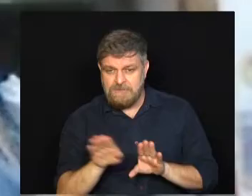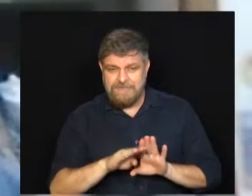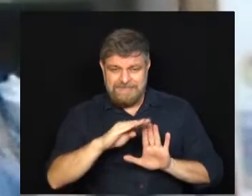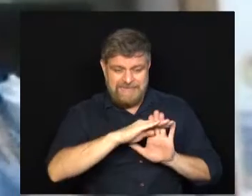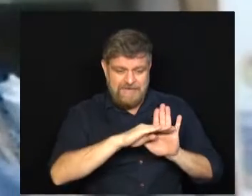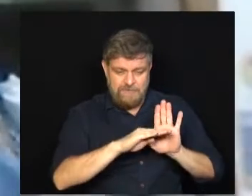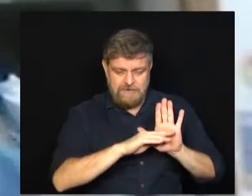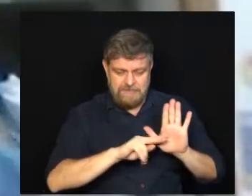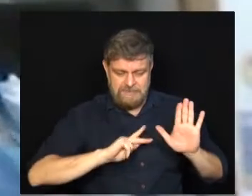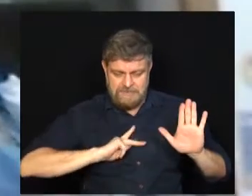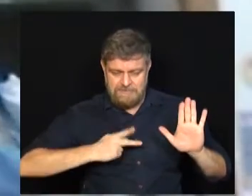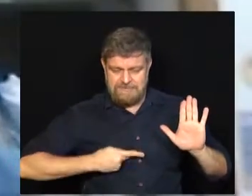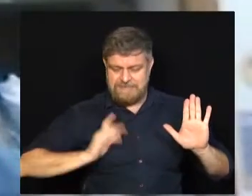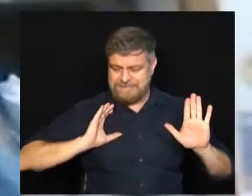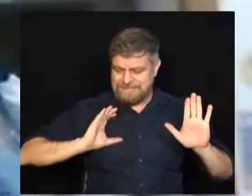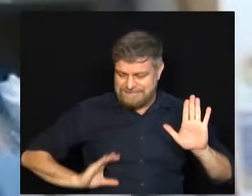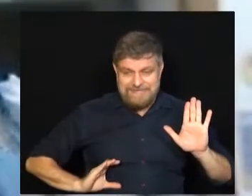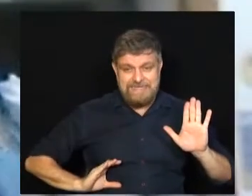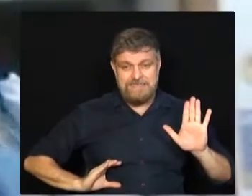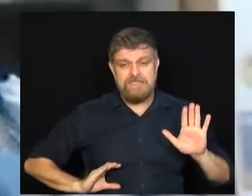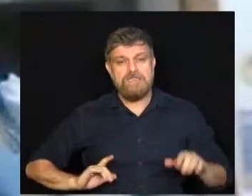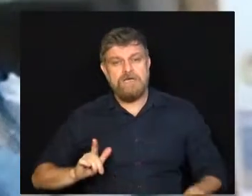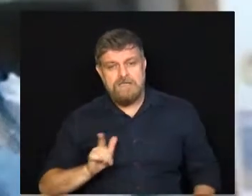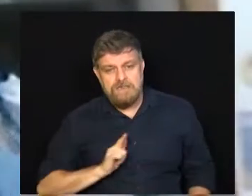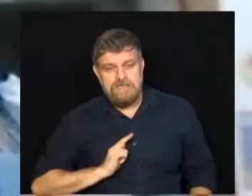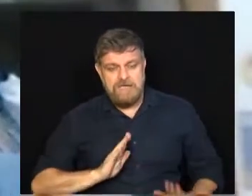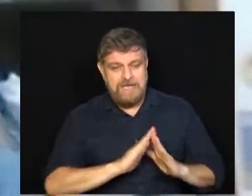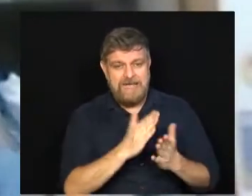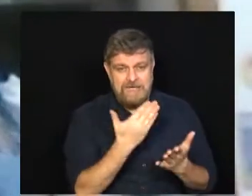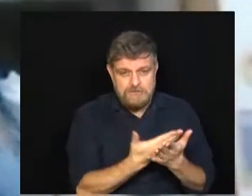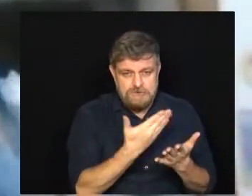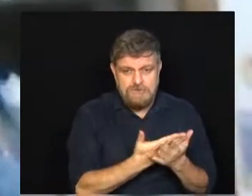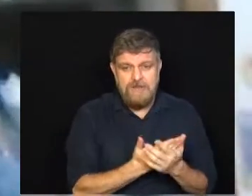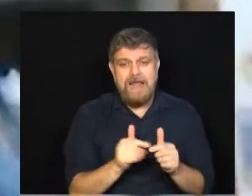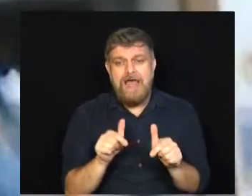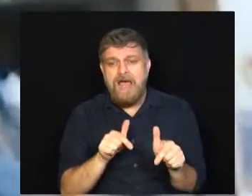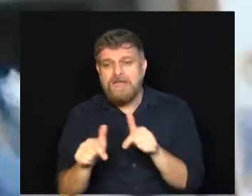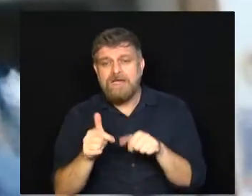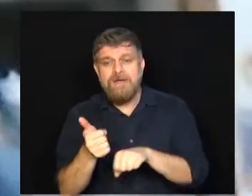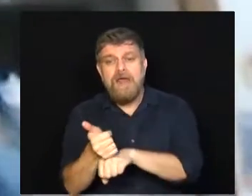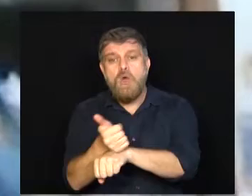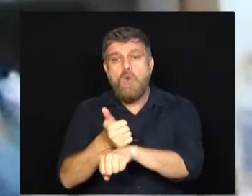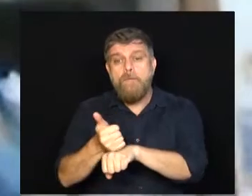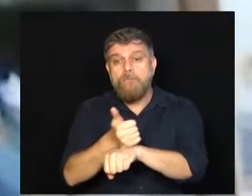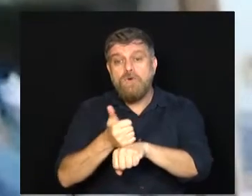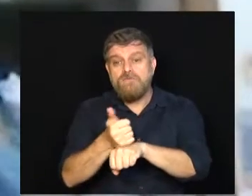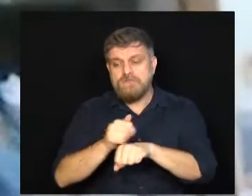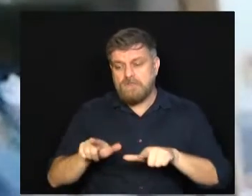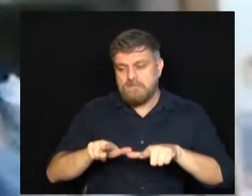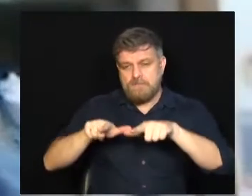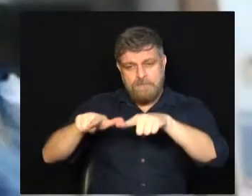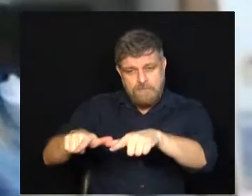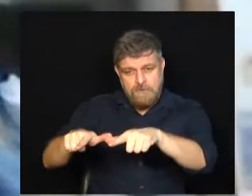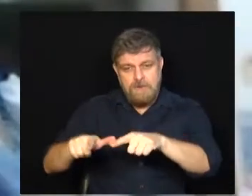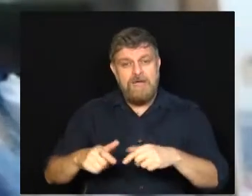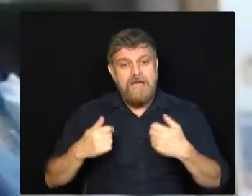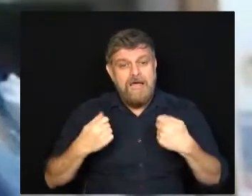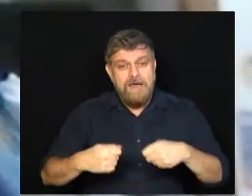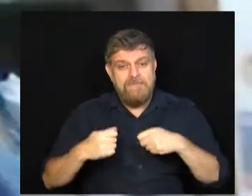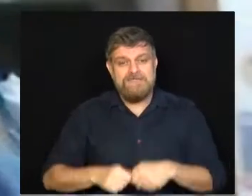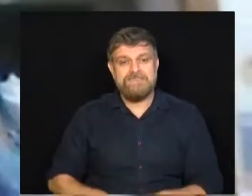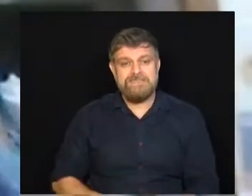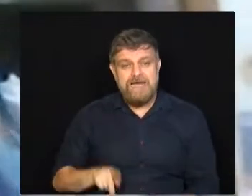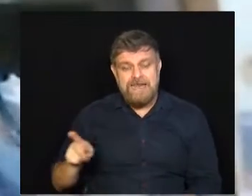conquista fundamental, principalmente quando, além da escolaridade, ele trabalhou com profissionalização. E hoje a gente tem felicidade de dizer que em São